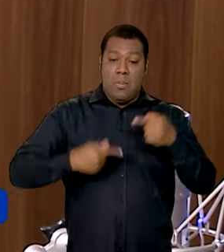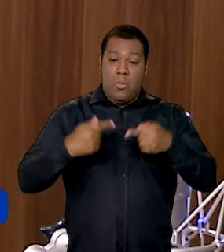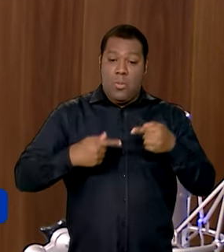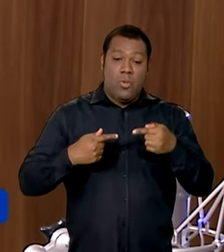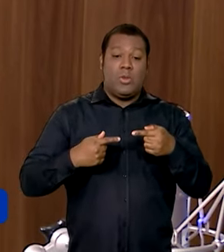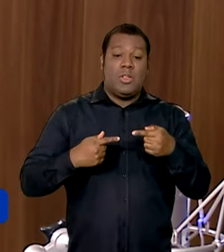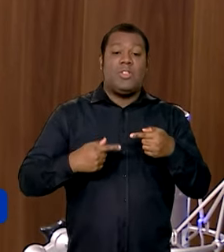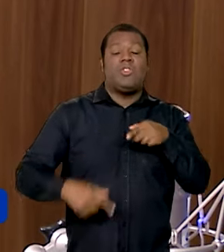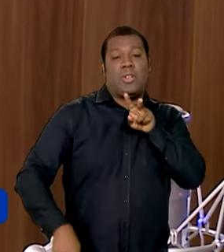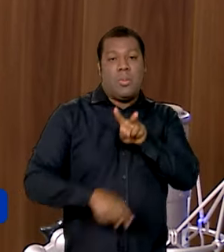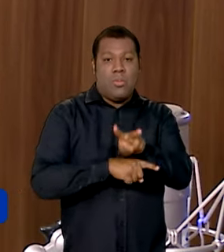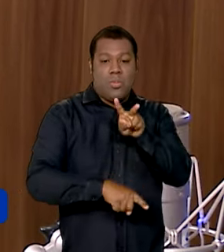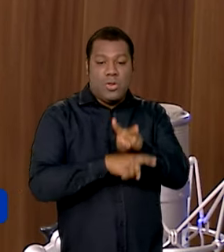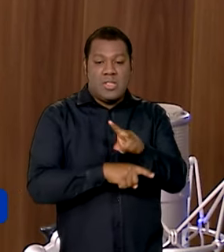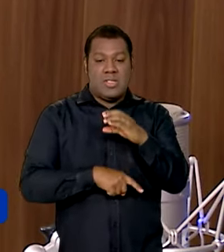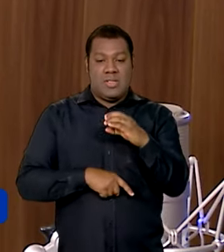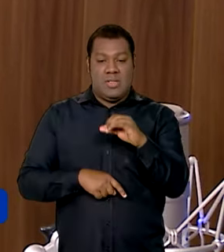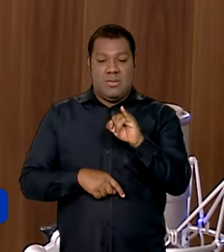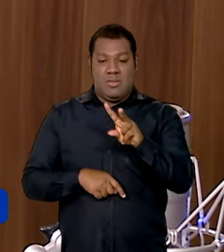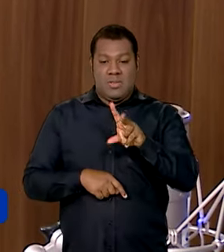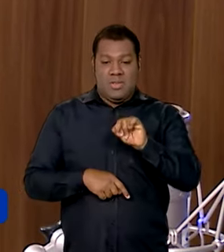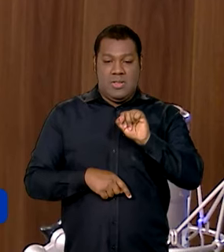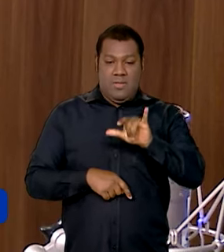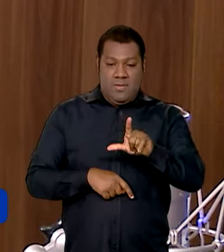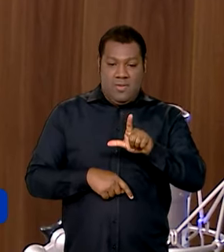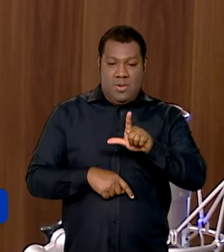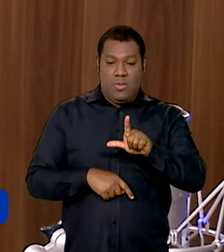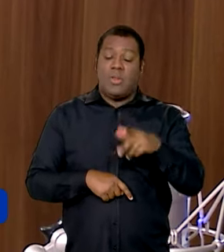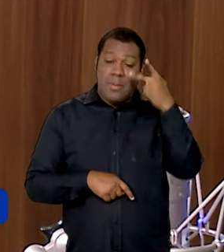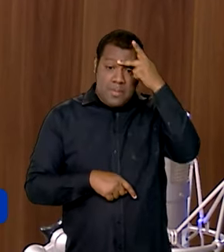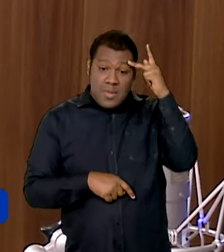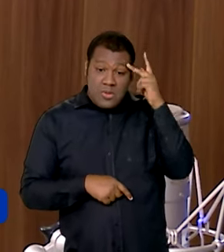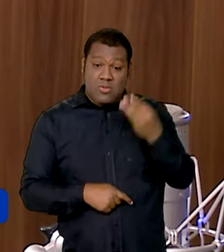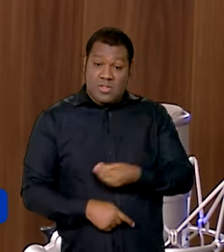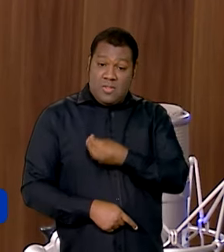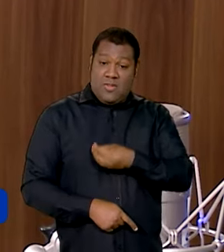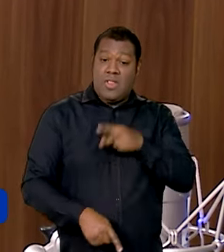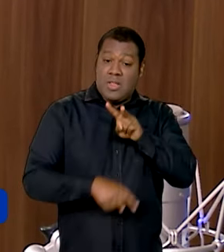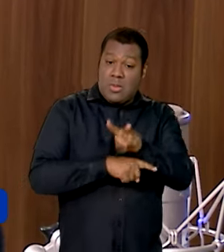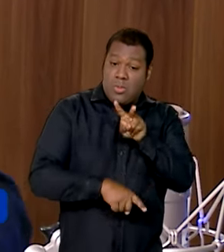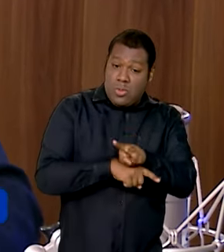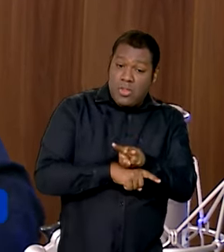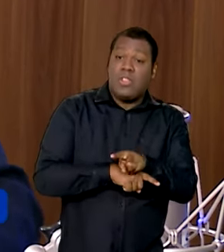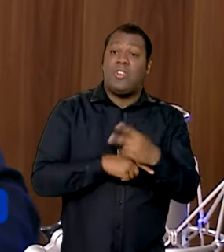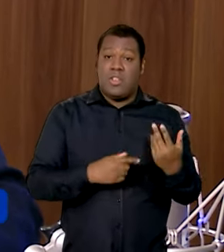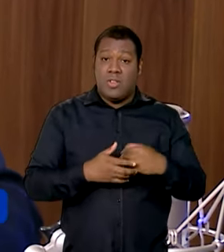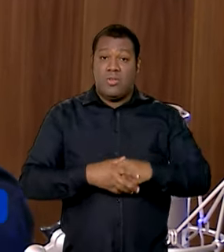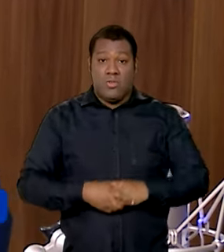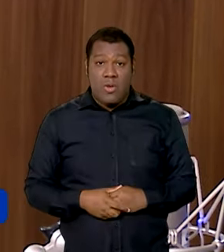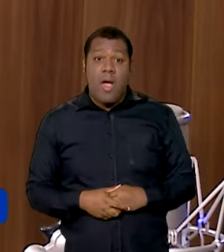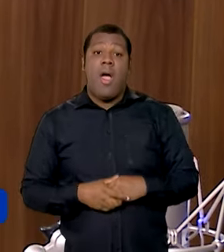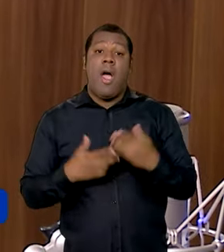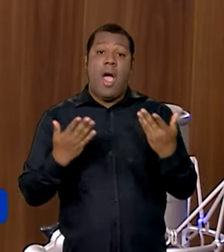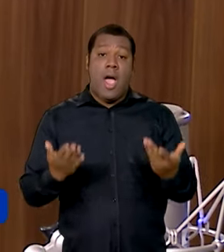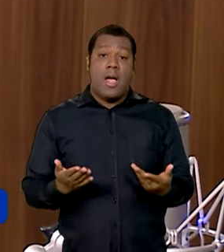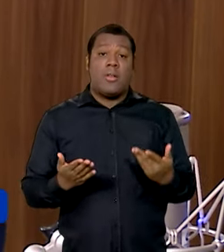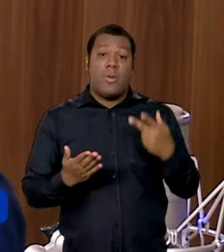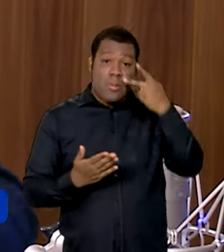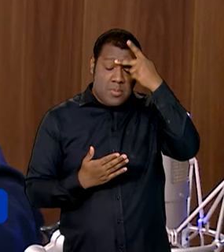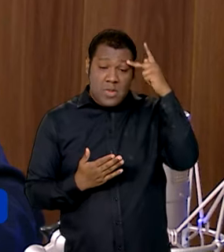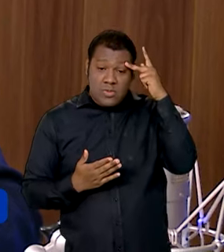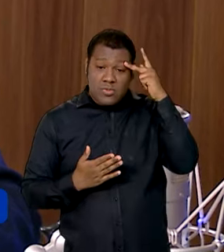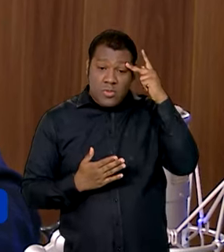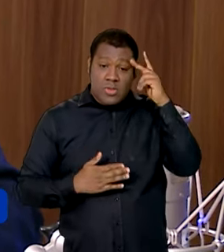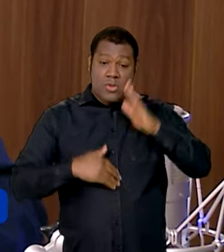prevenção e a proteção às pessoas mas também a organização da resposta preparar para para receber o